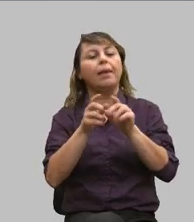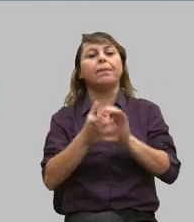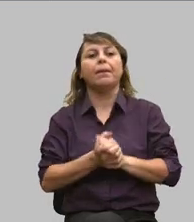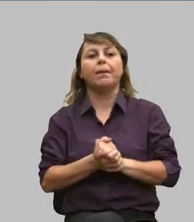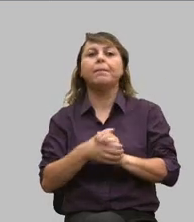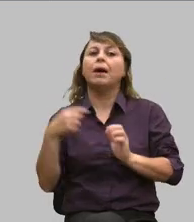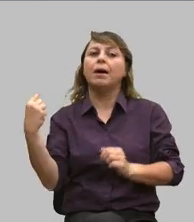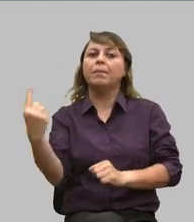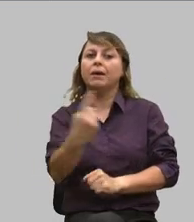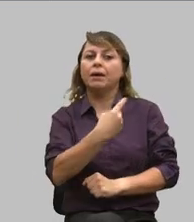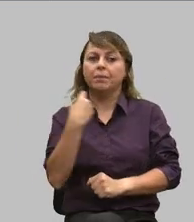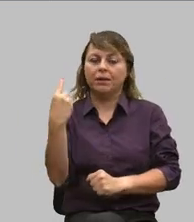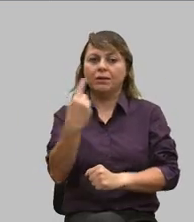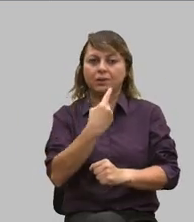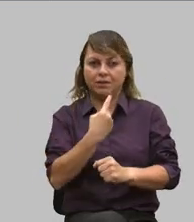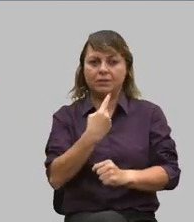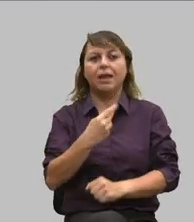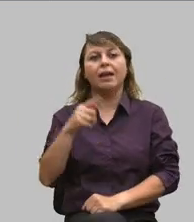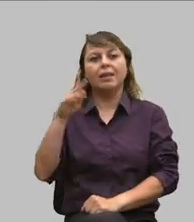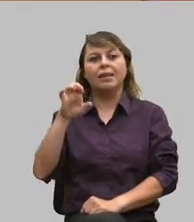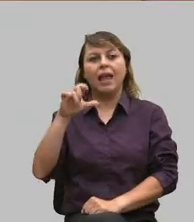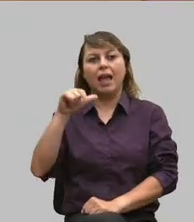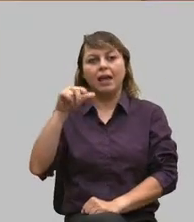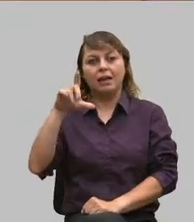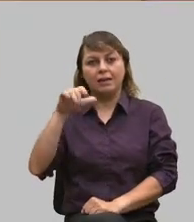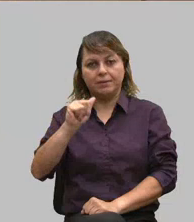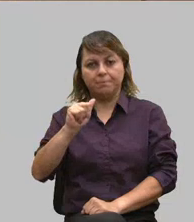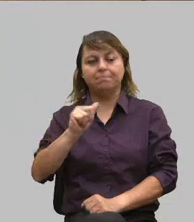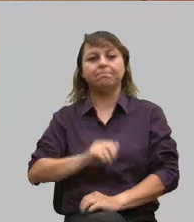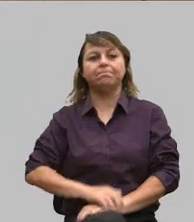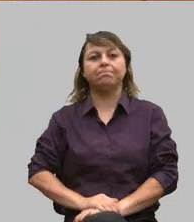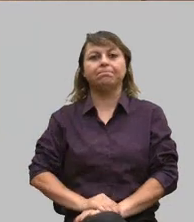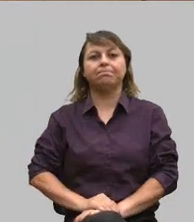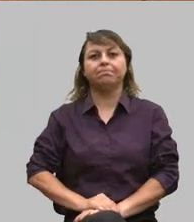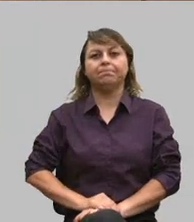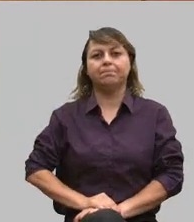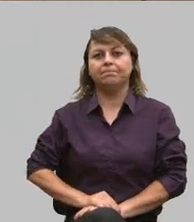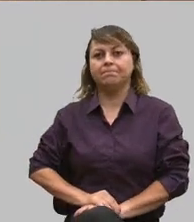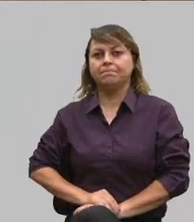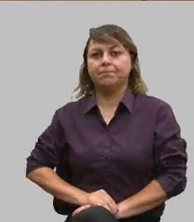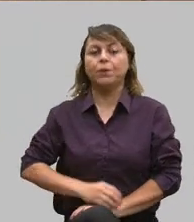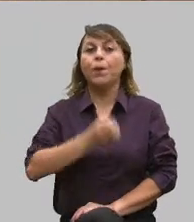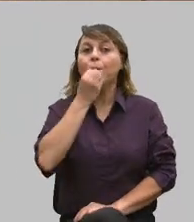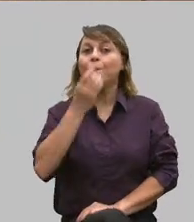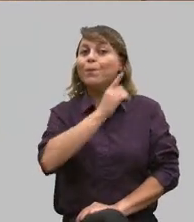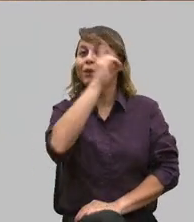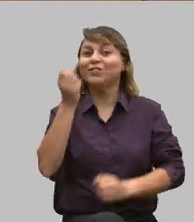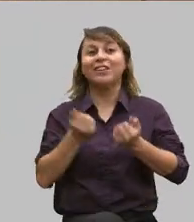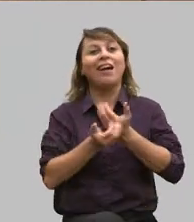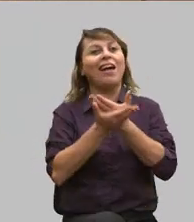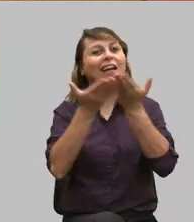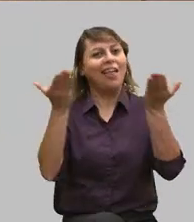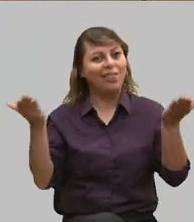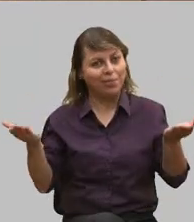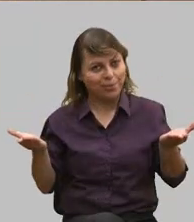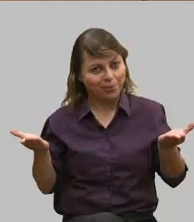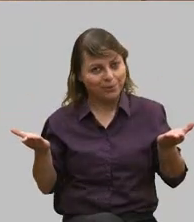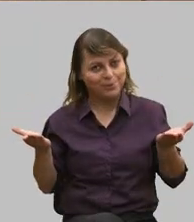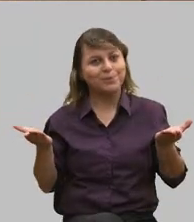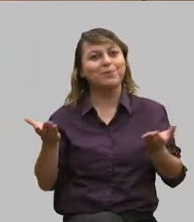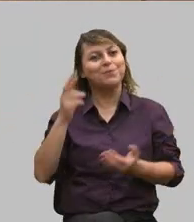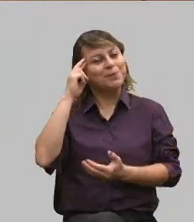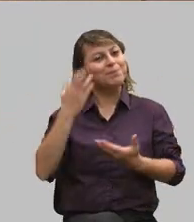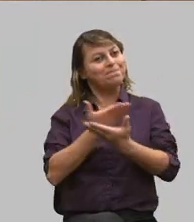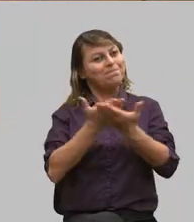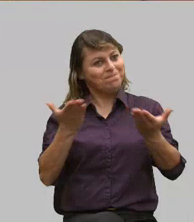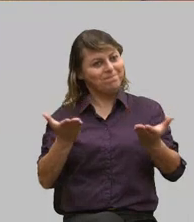Kara biondini ion Pinheiro Bom dia a todas Bom dia a